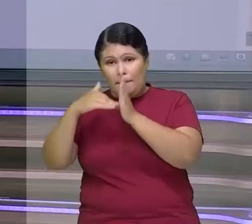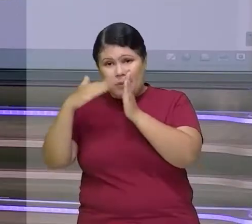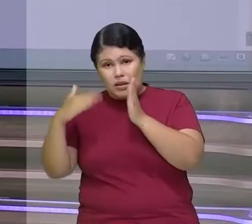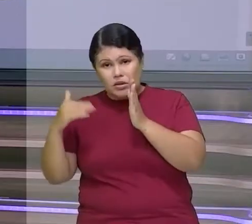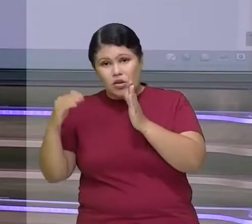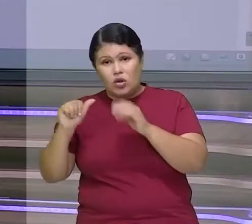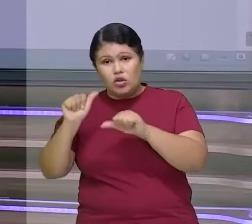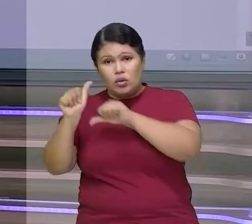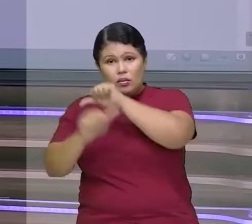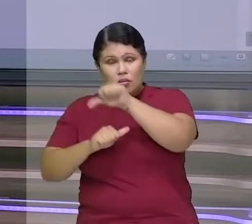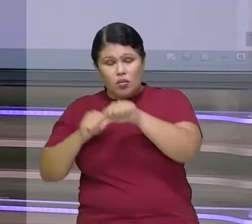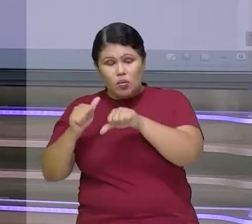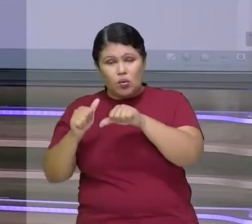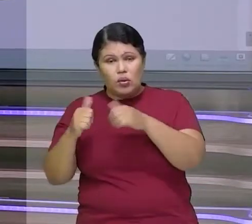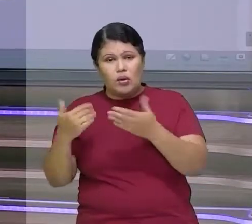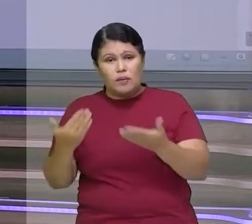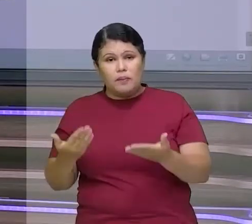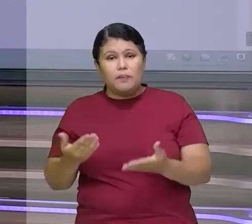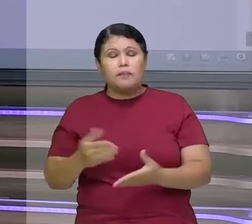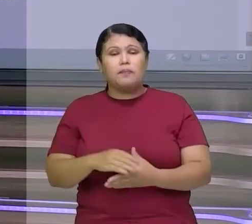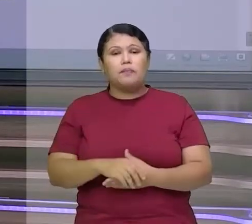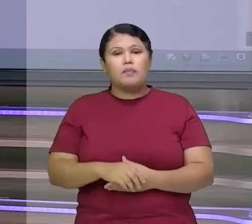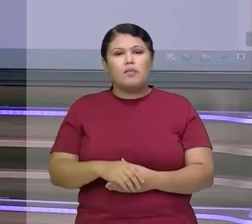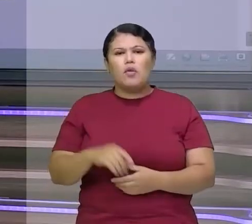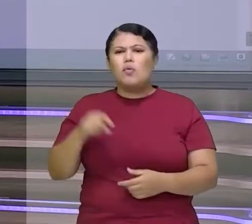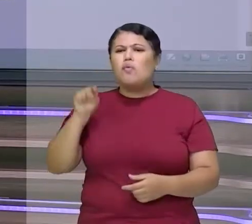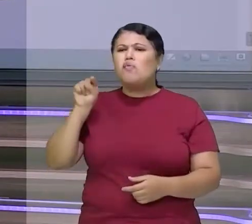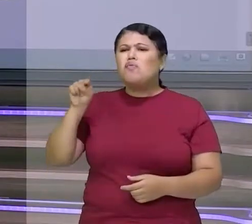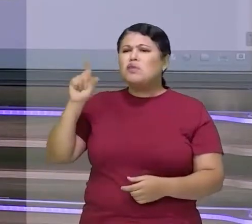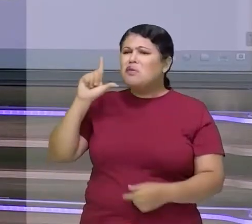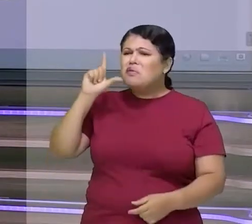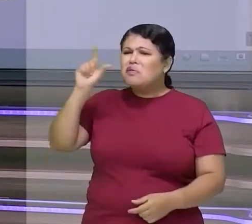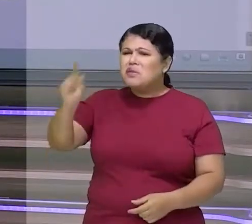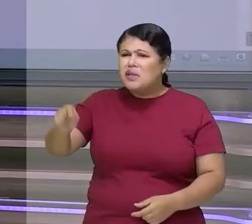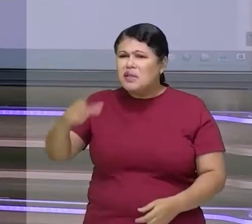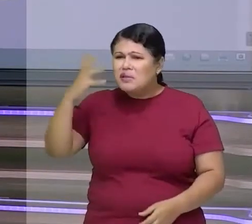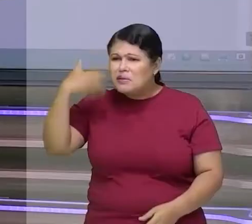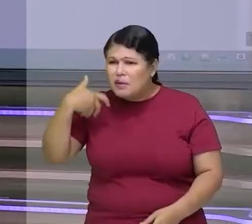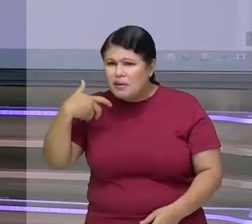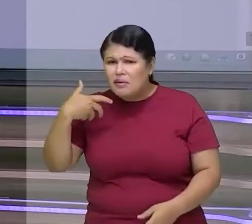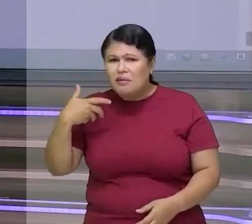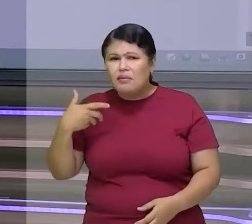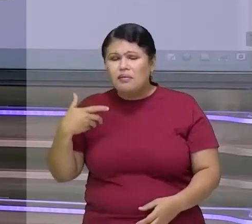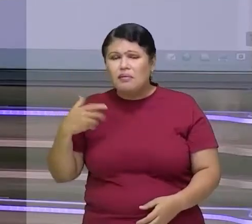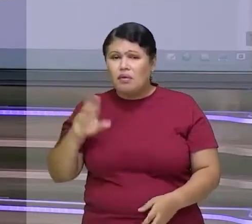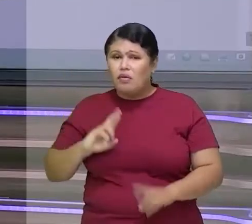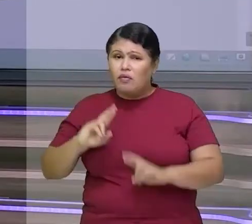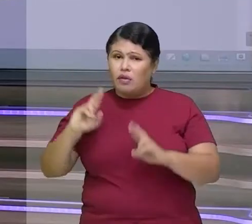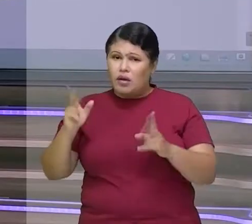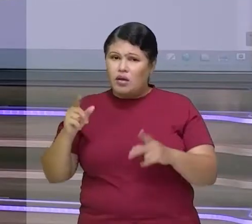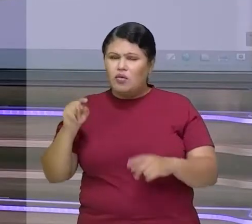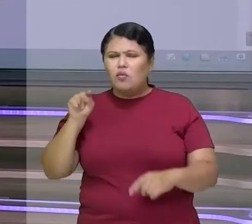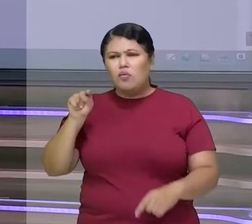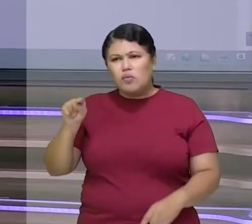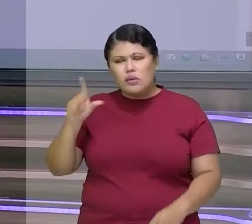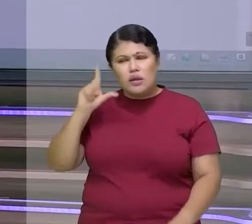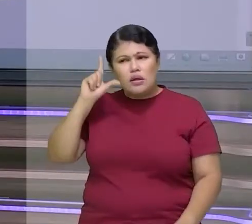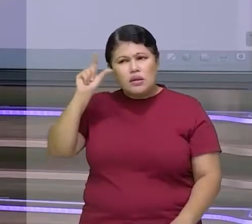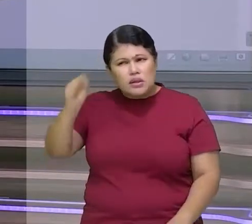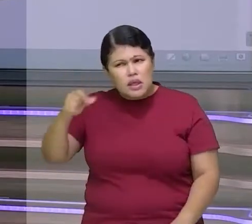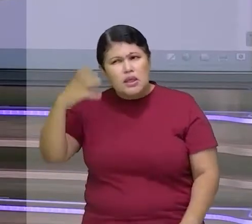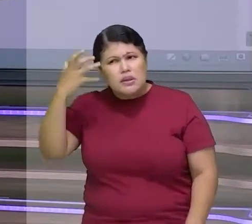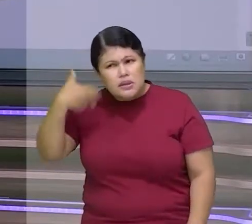frase afirmativa, declarativa. Ó, você vai sair mesmo. É diferente. Você vai